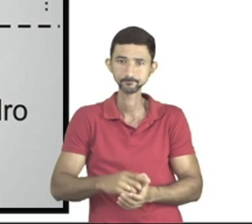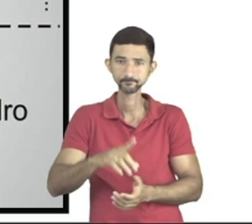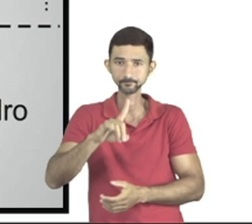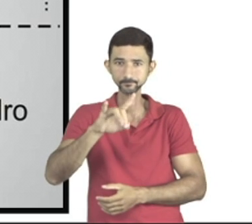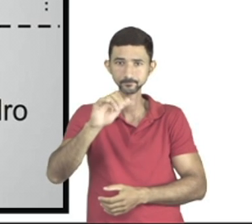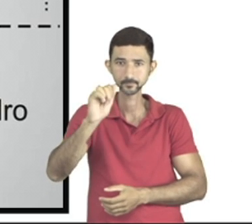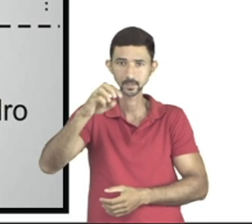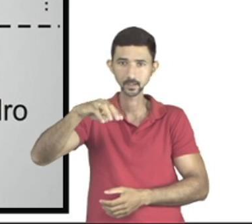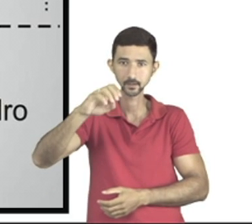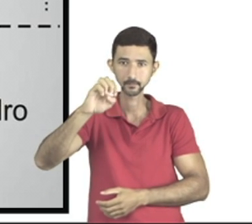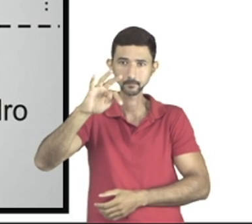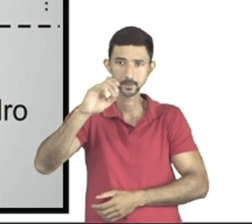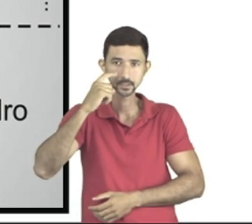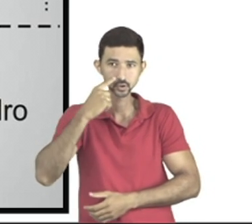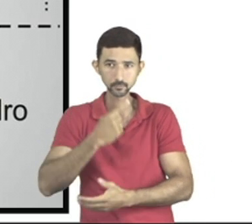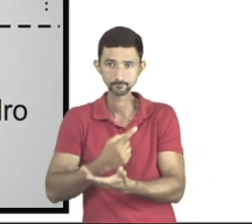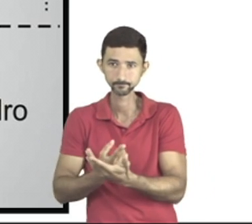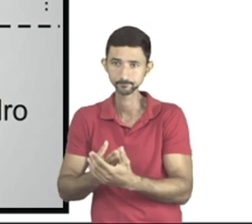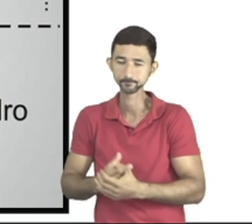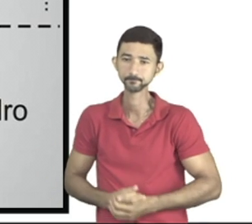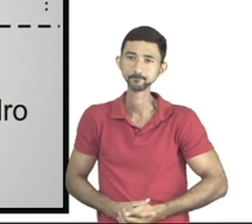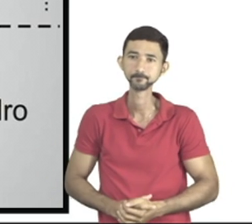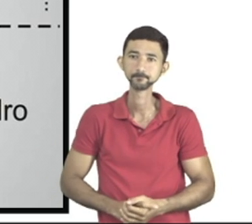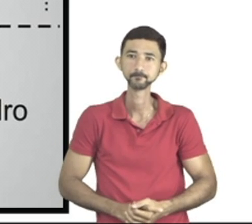diamante e do talco. Olha aqui para mim.